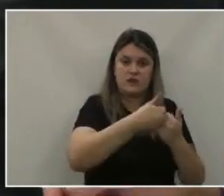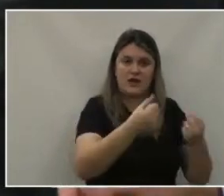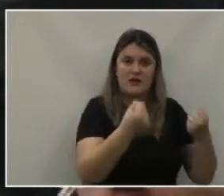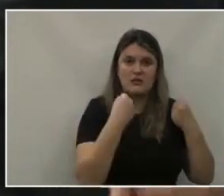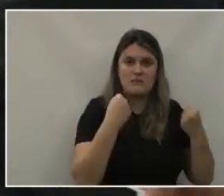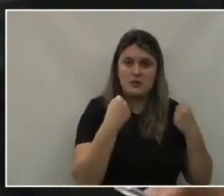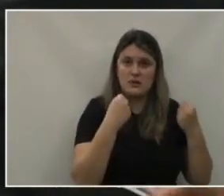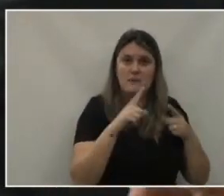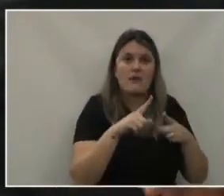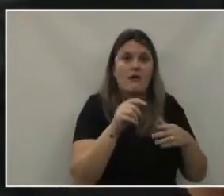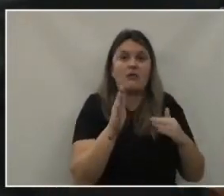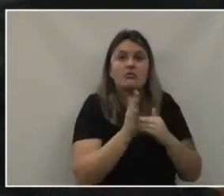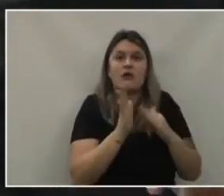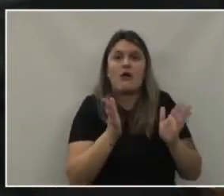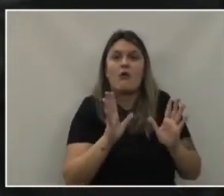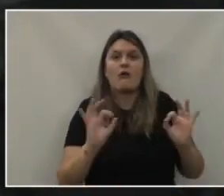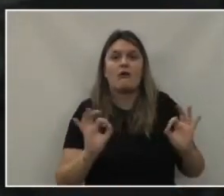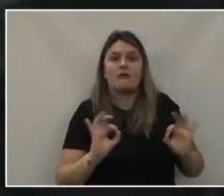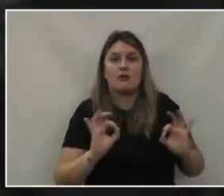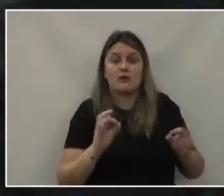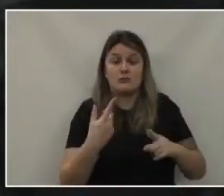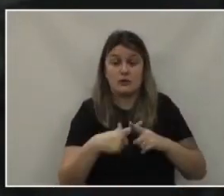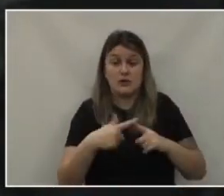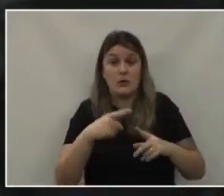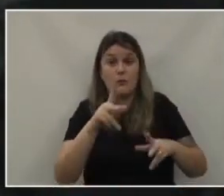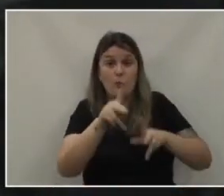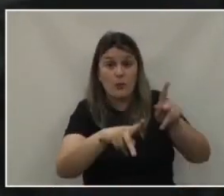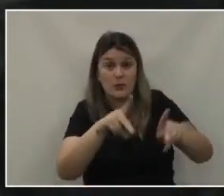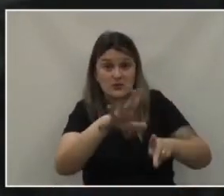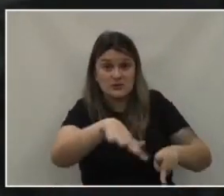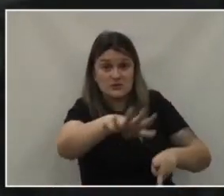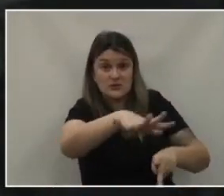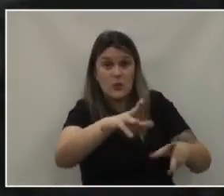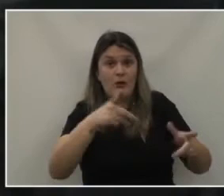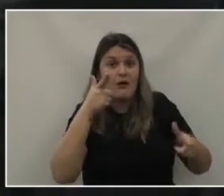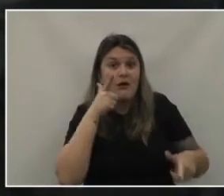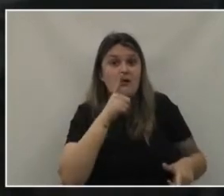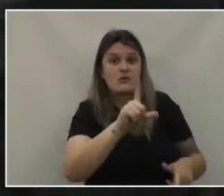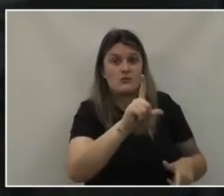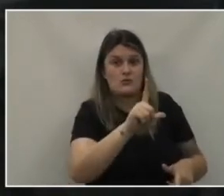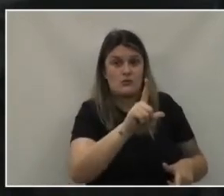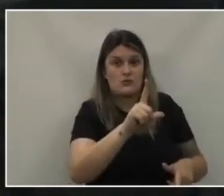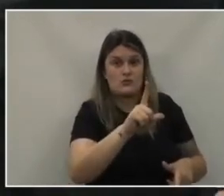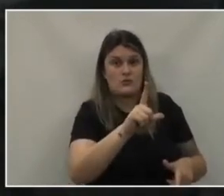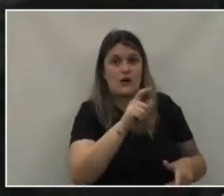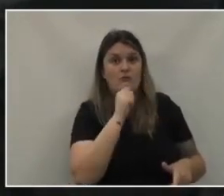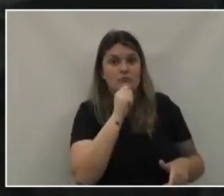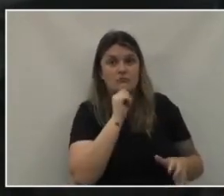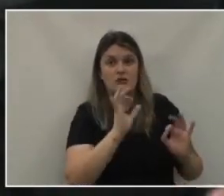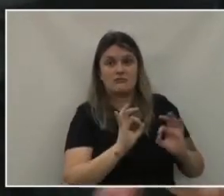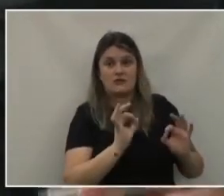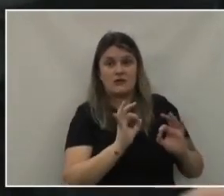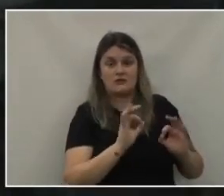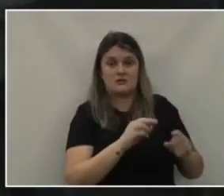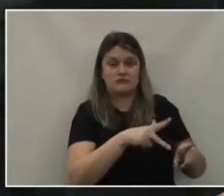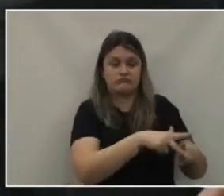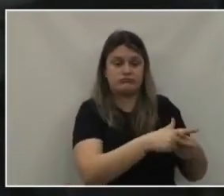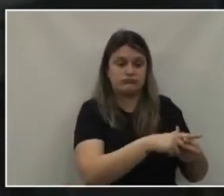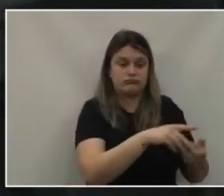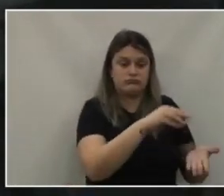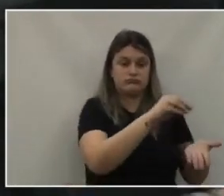colocado essas academias, porque é do povo, foi ganhado para o povo. Então, coloca lá